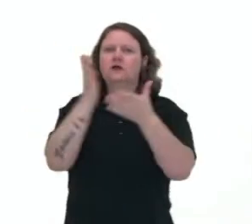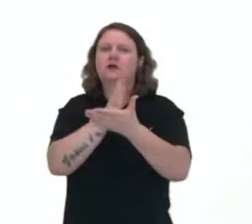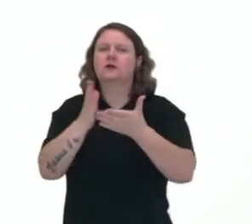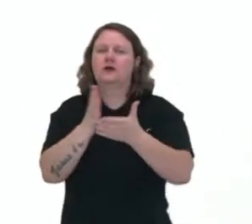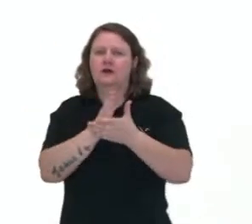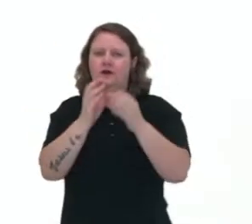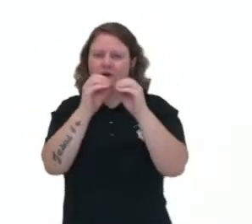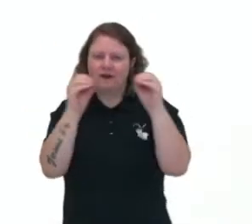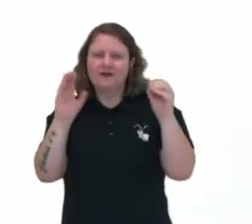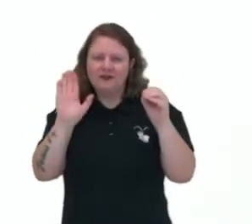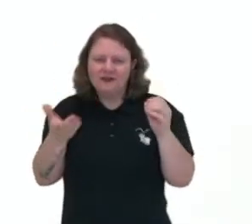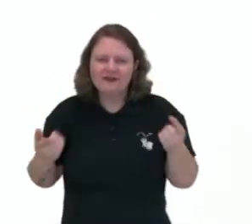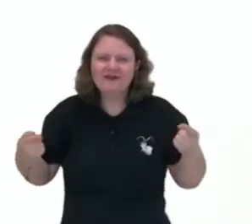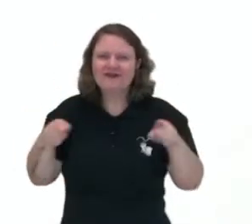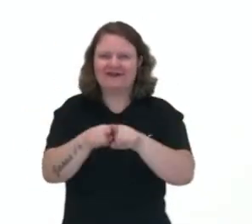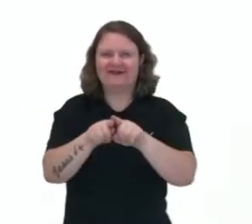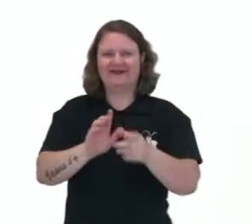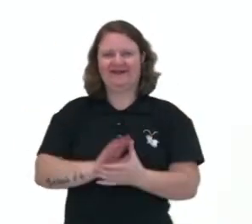em orações. Já voltamos.